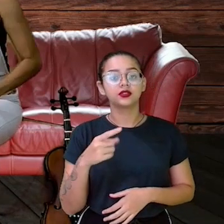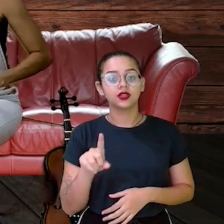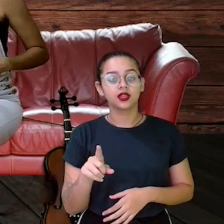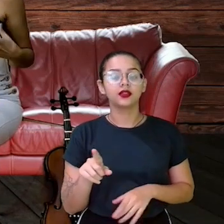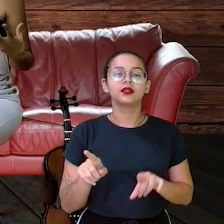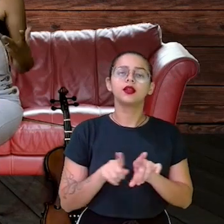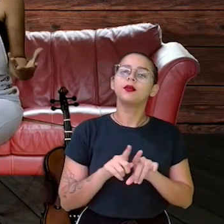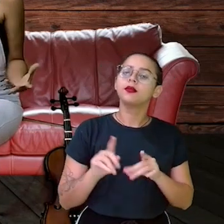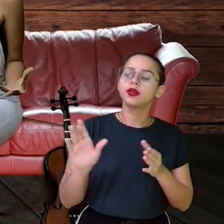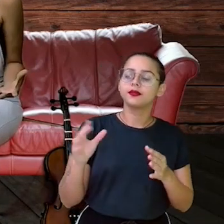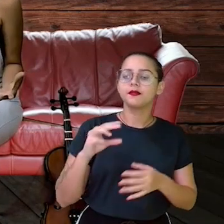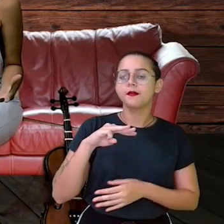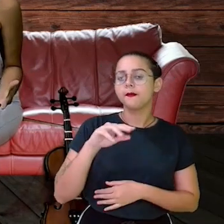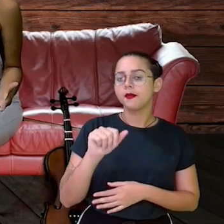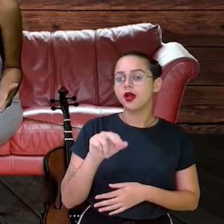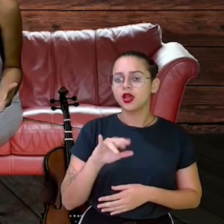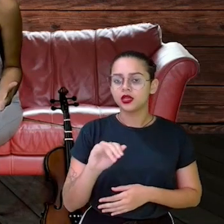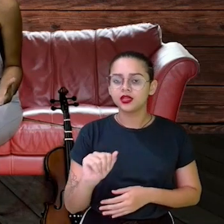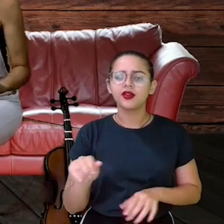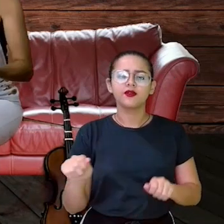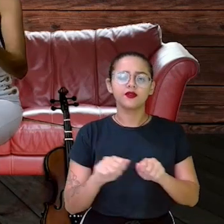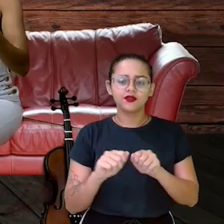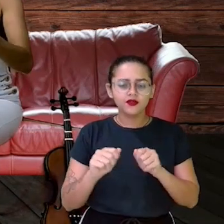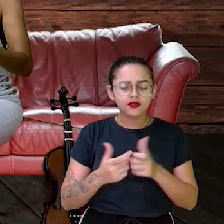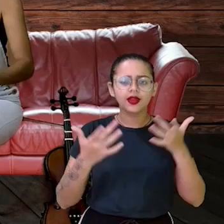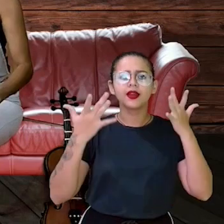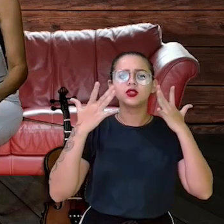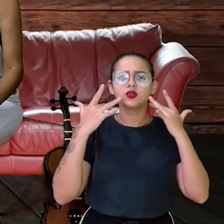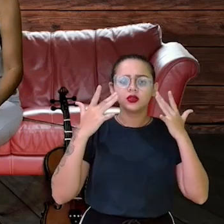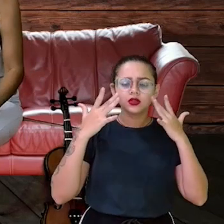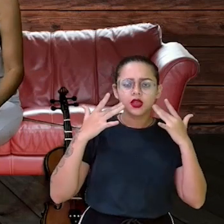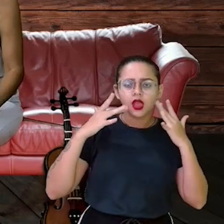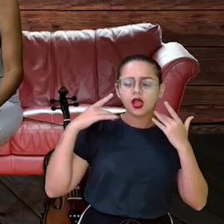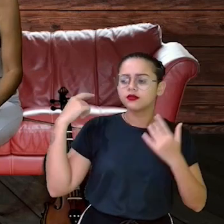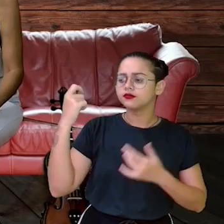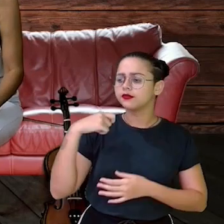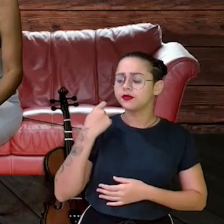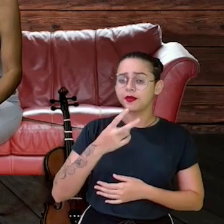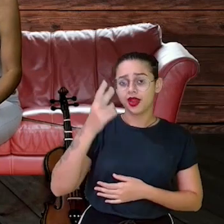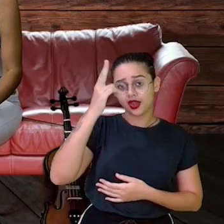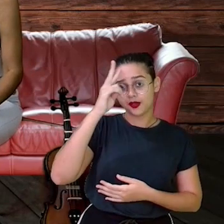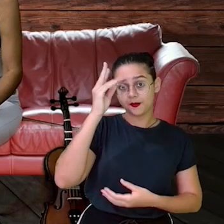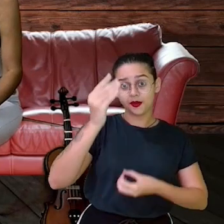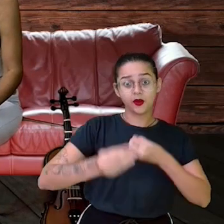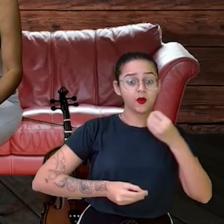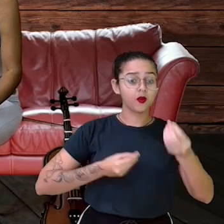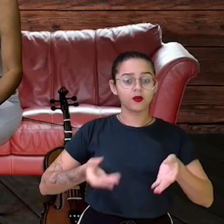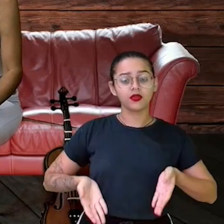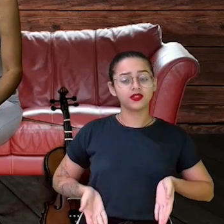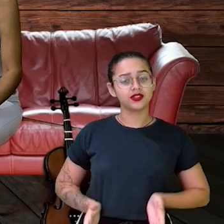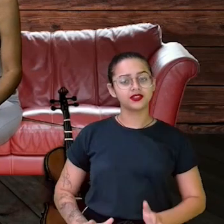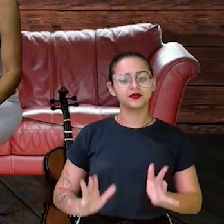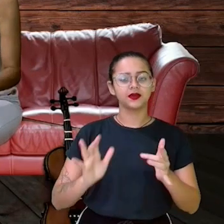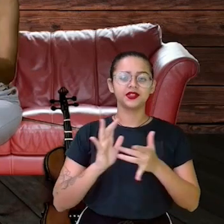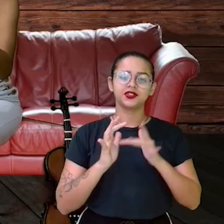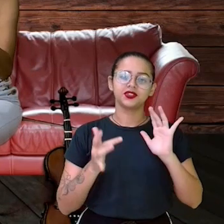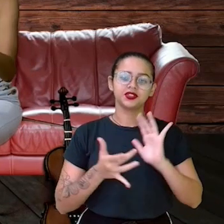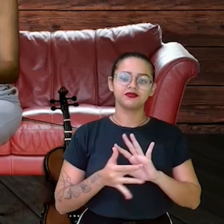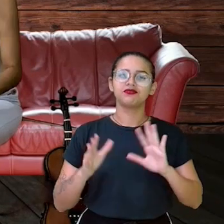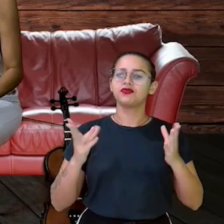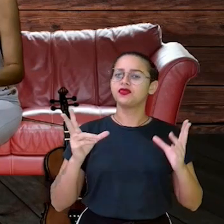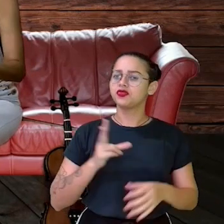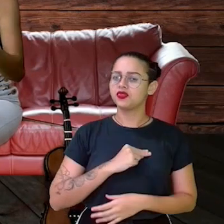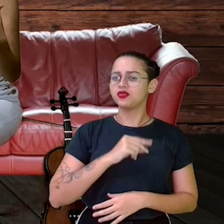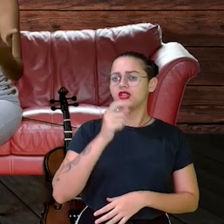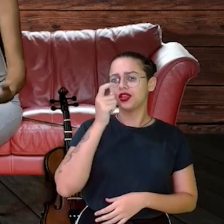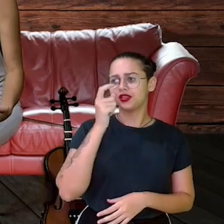e fazem aquela encenação para relembrar como foi o nascimento de Jesus. Olha só que